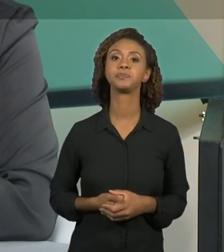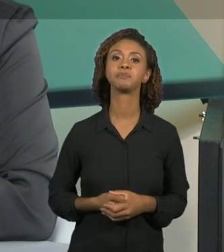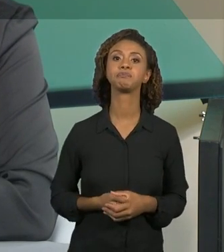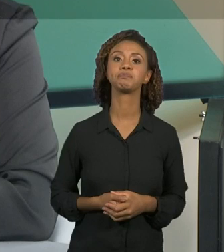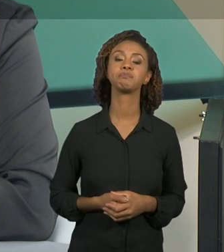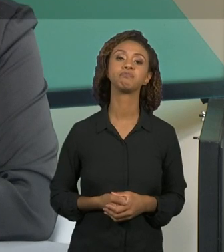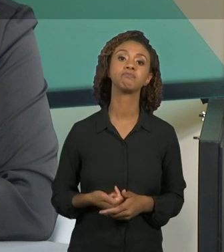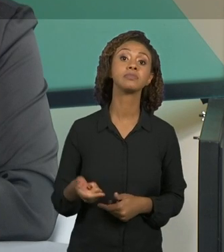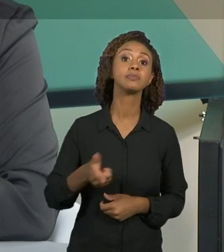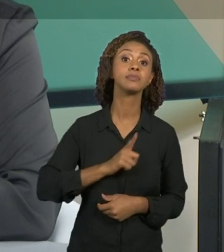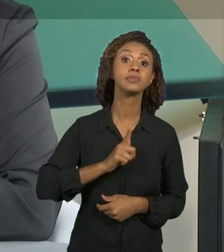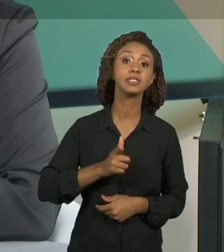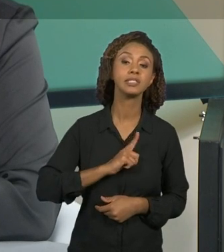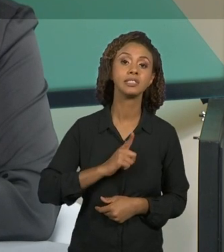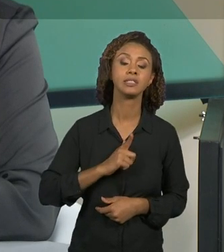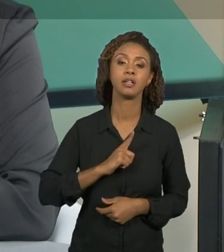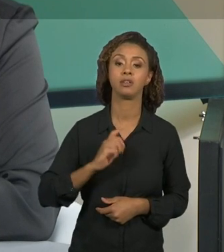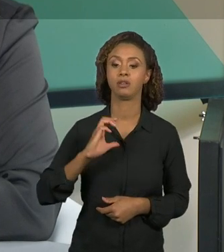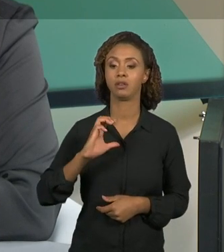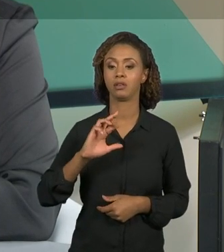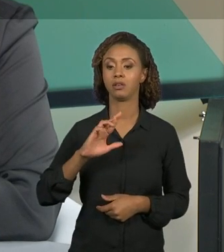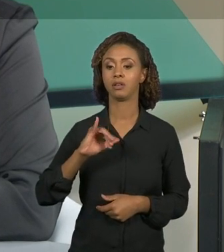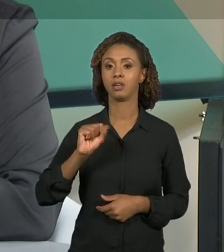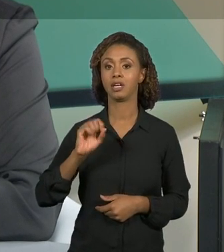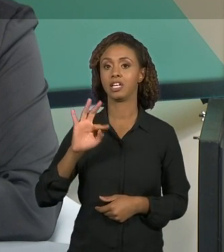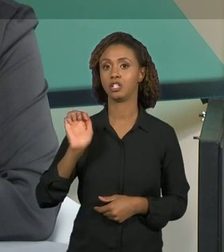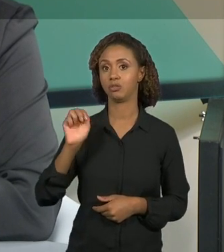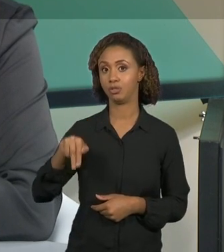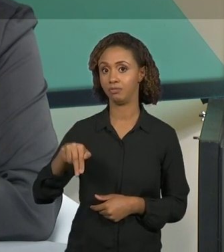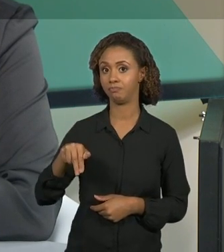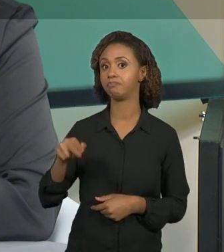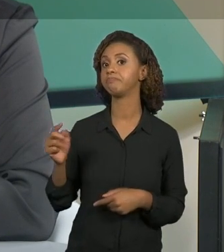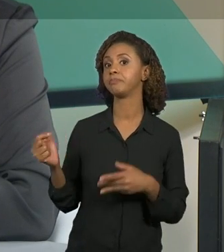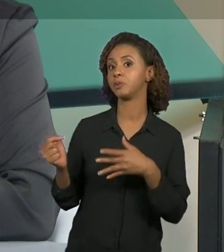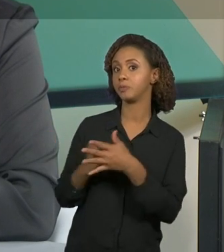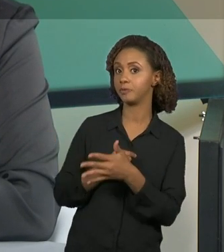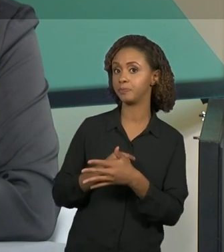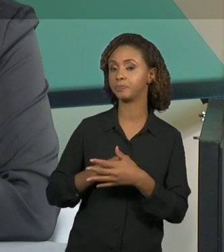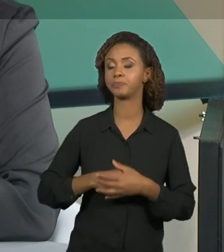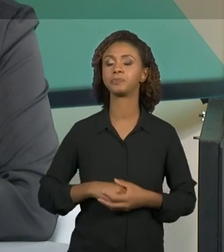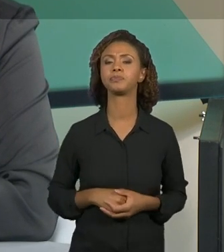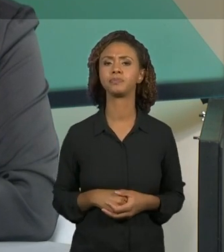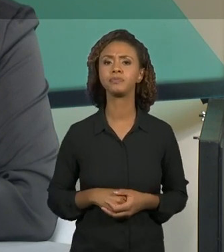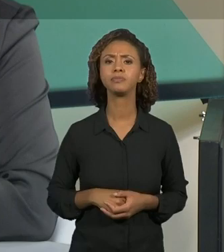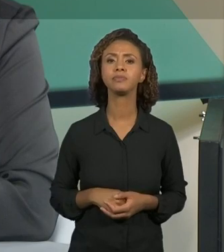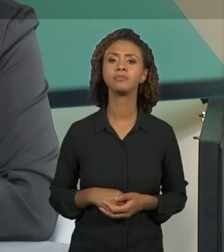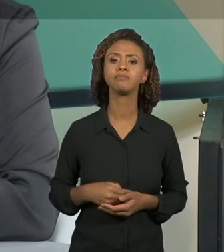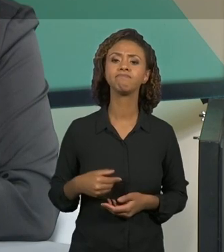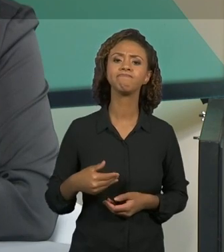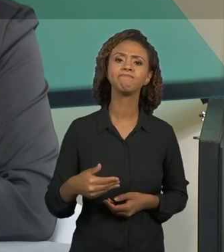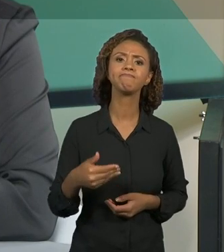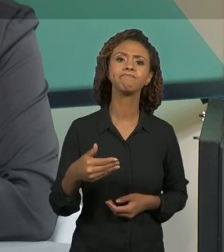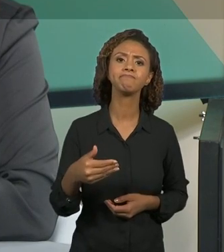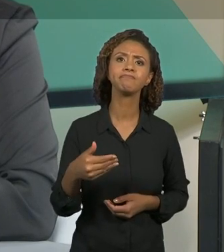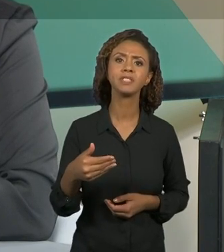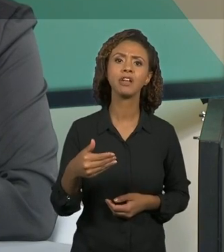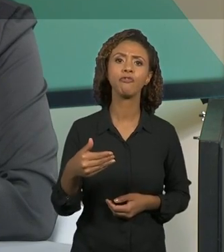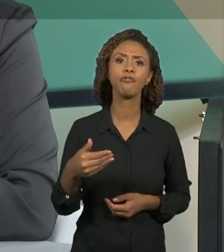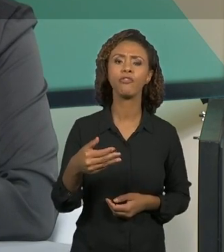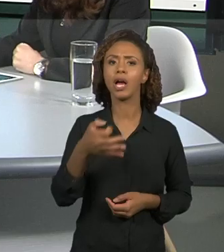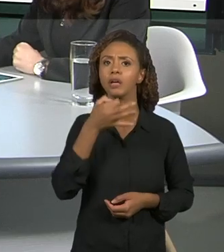eu tenho aqui o cristian cristian pergunta o seguinte se haverá sugestões de projetos